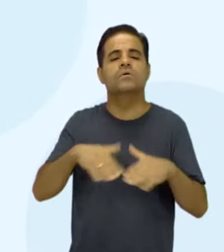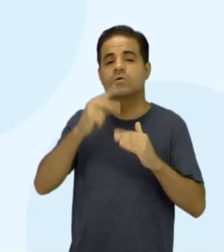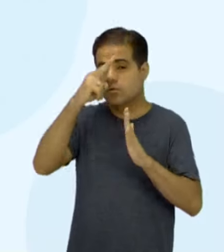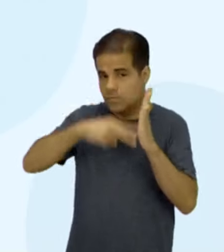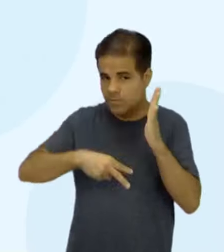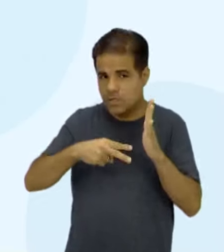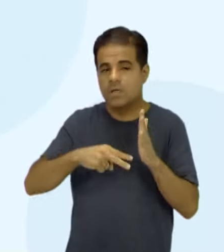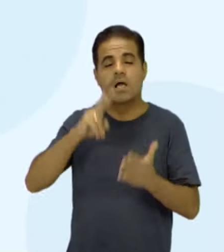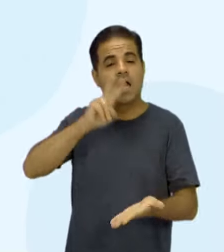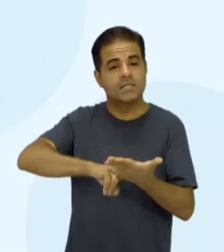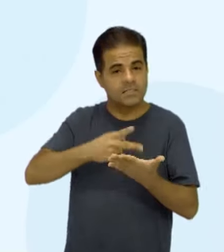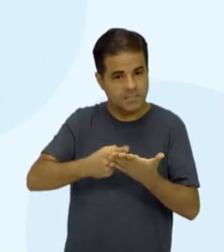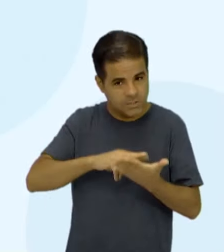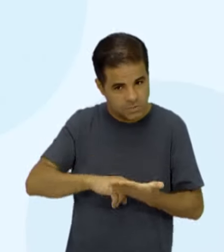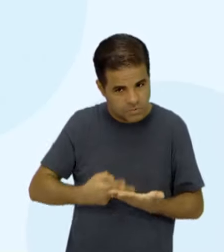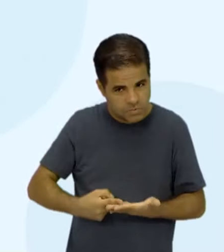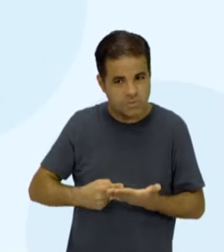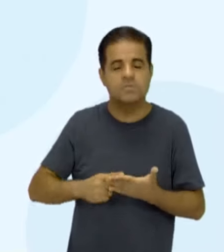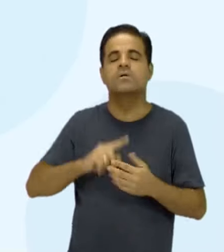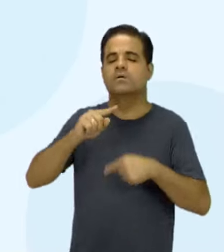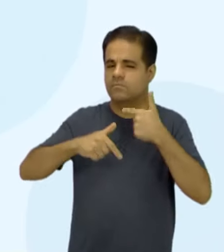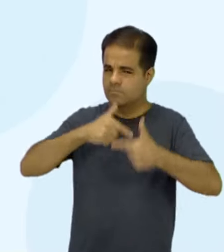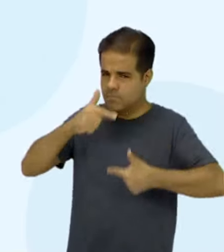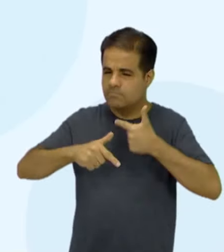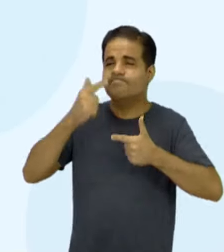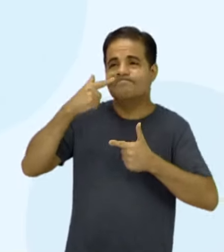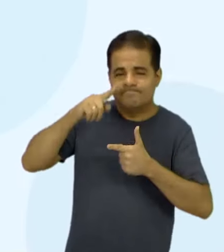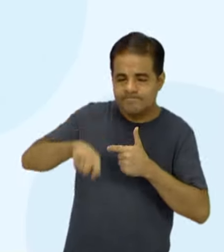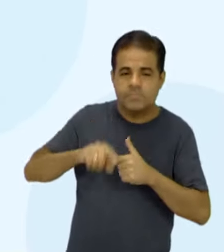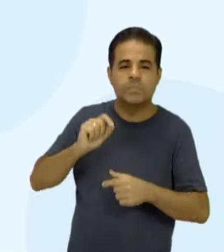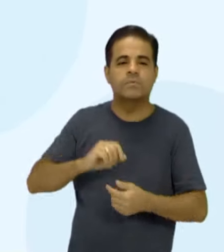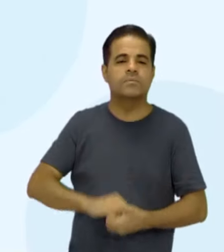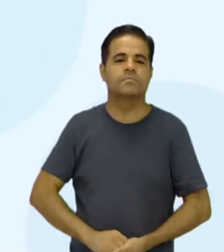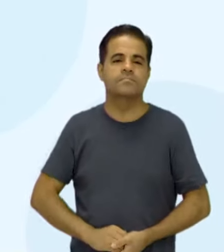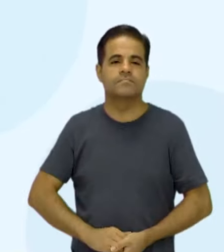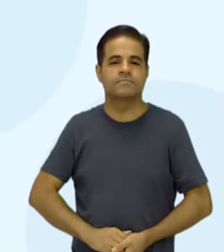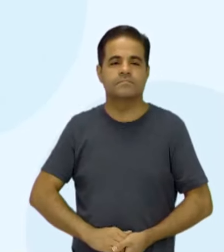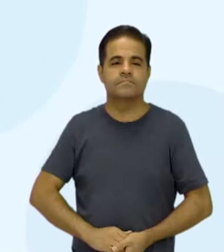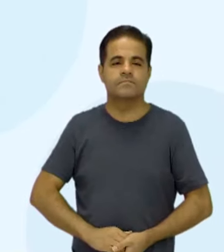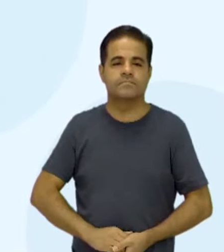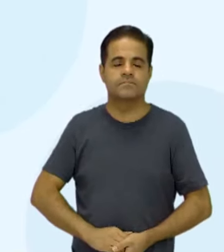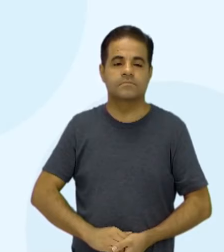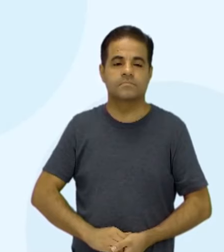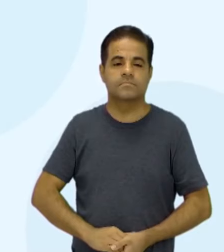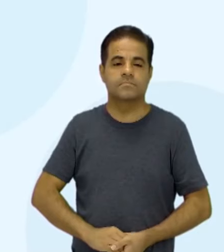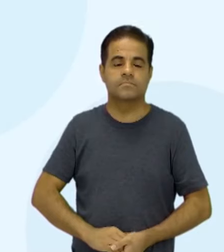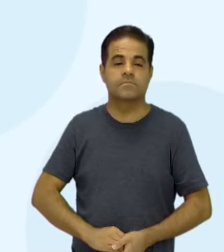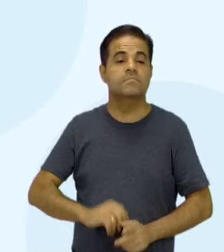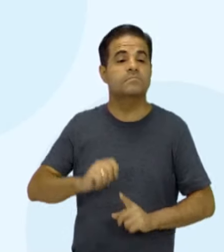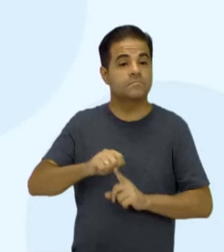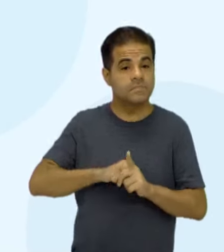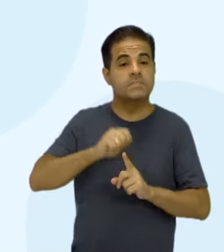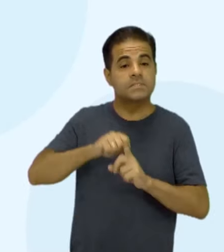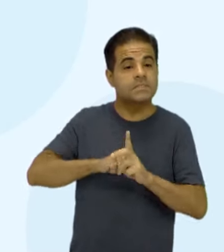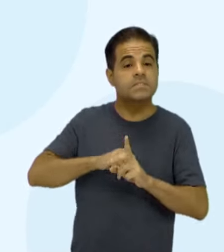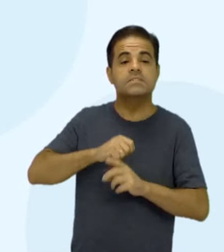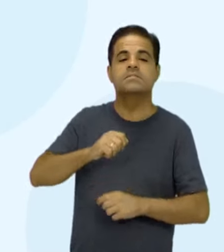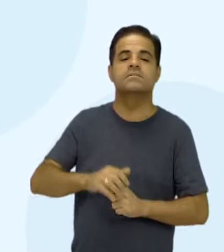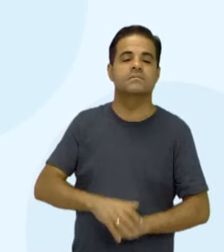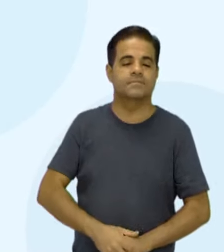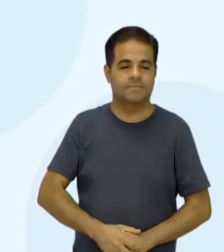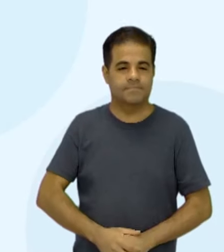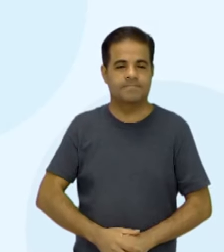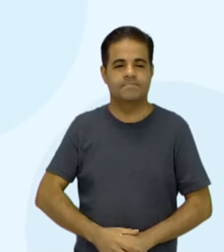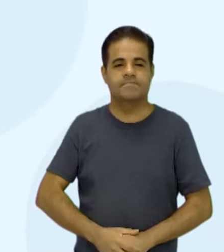estão eu vou ler traduzir e a gente vai trabalhando em cima dele so gentle here I said where I